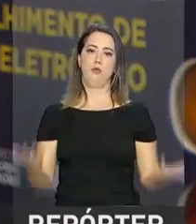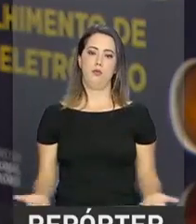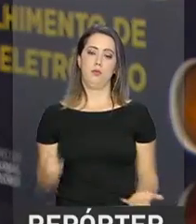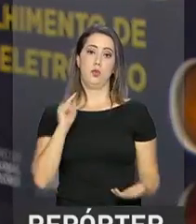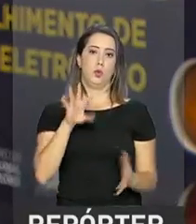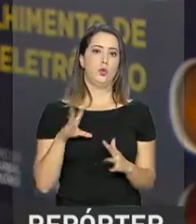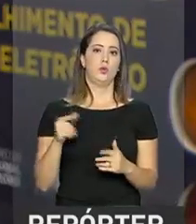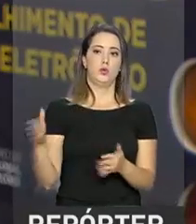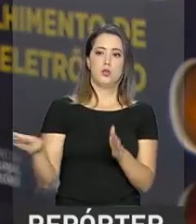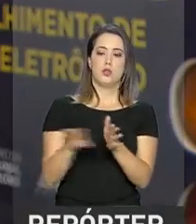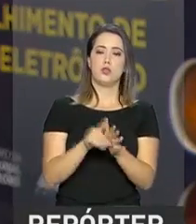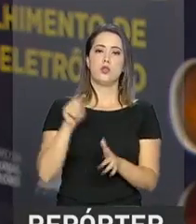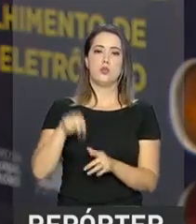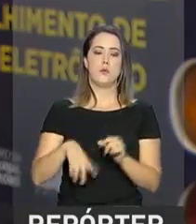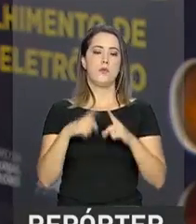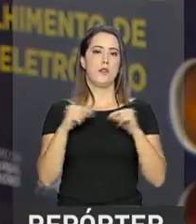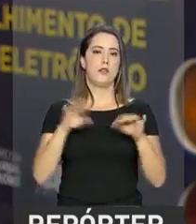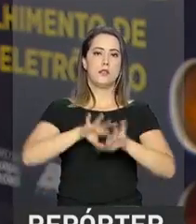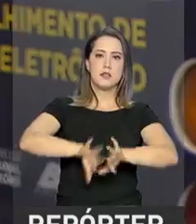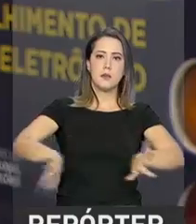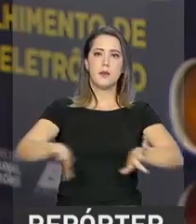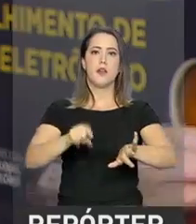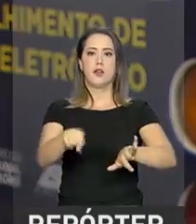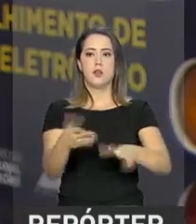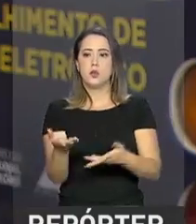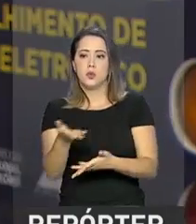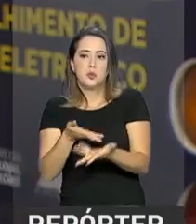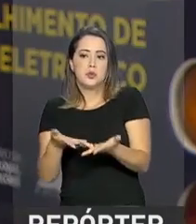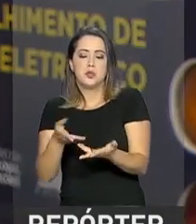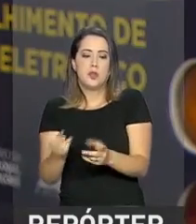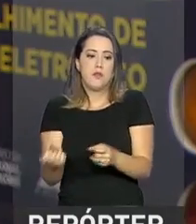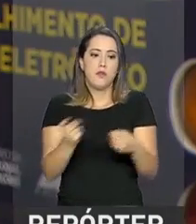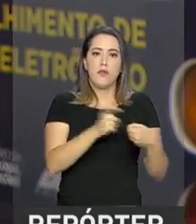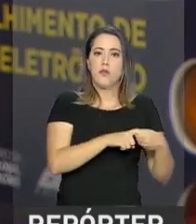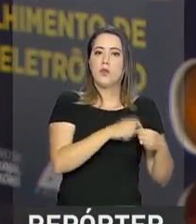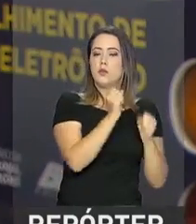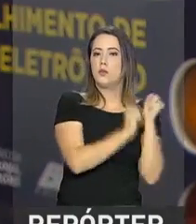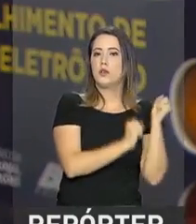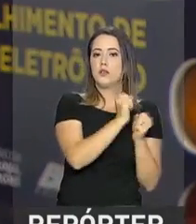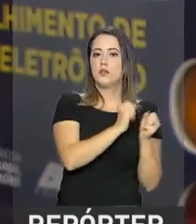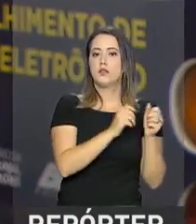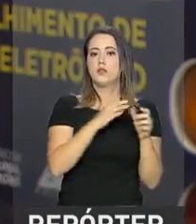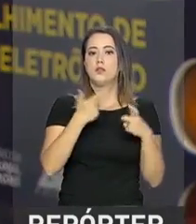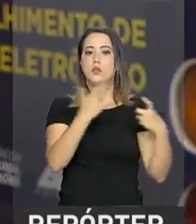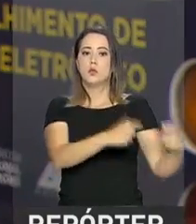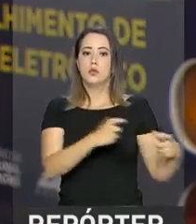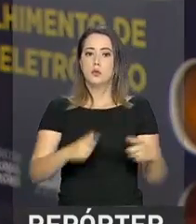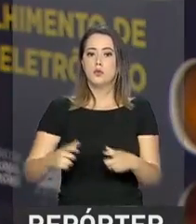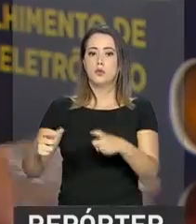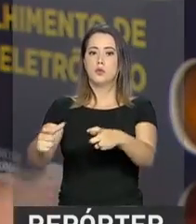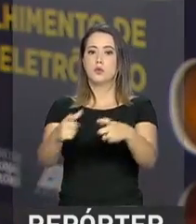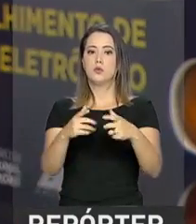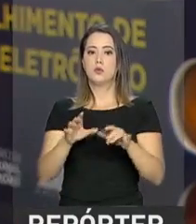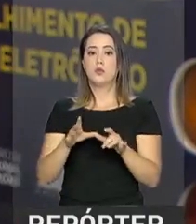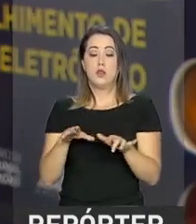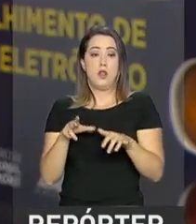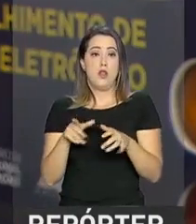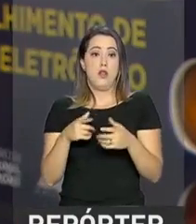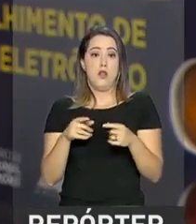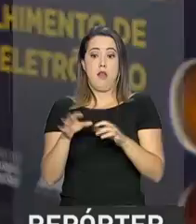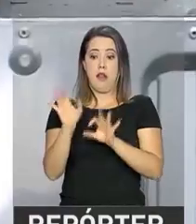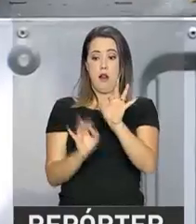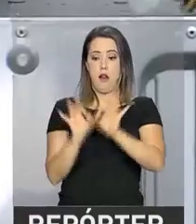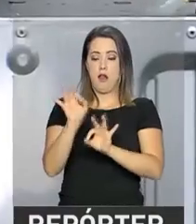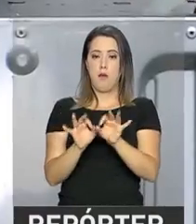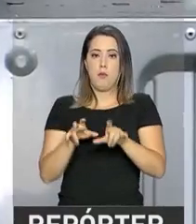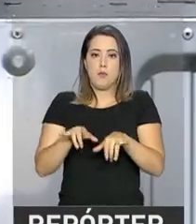ela separa o que ela não serve pra ela de volta à indústria muitas salas sala de aulas nem para os